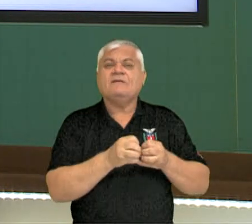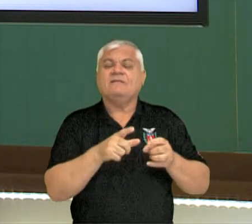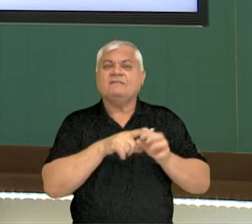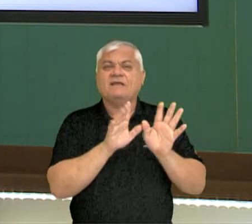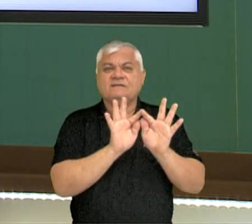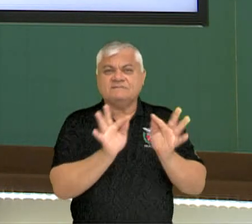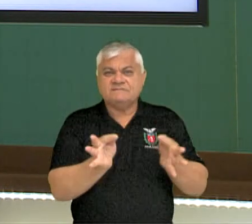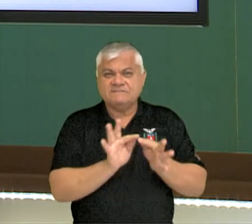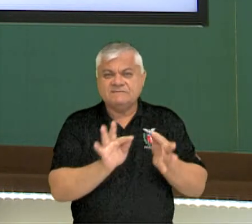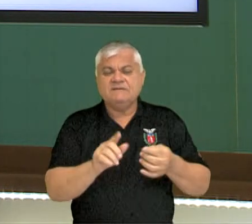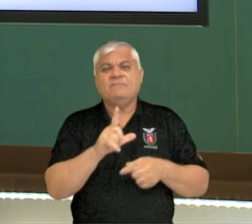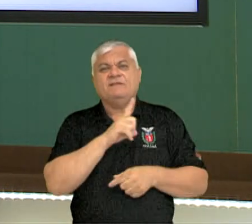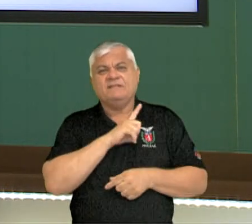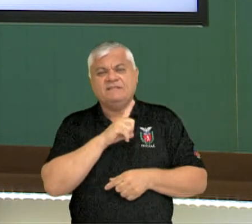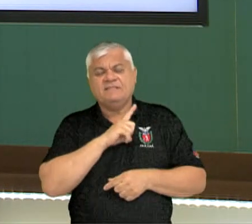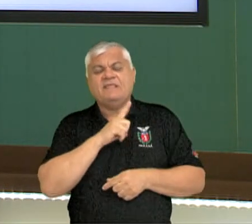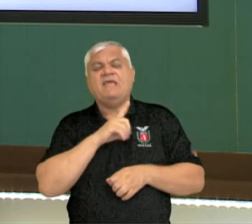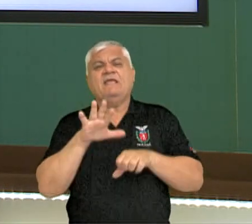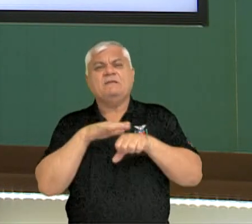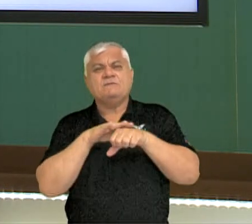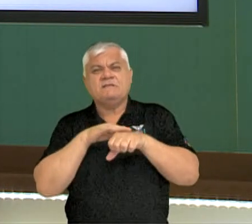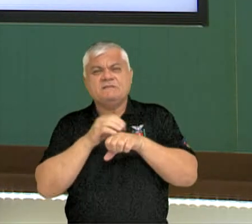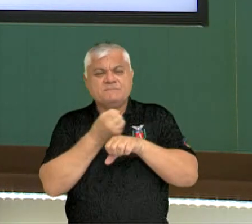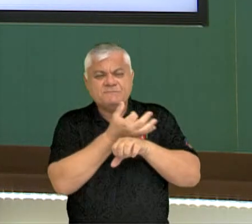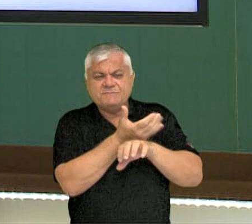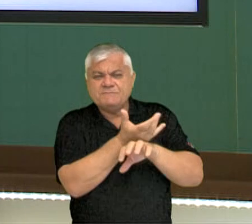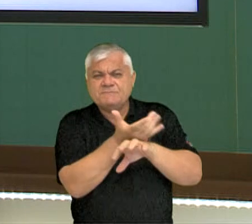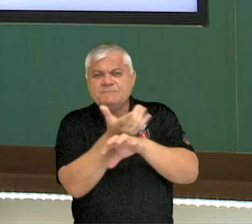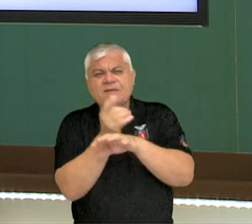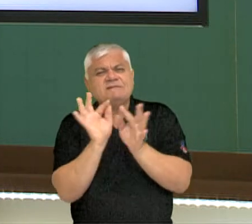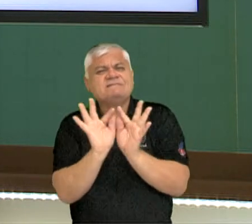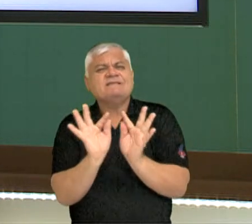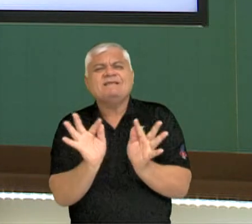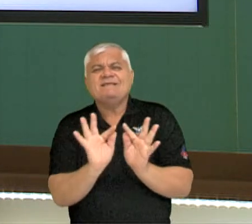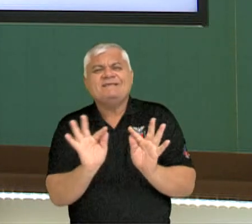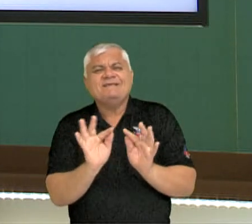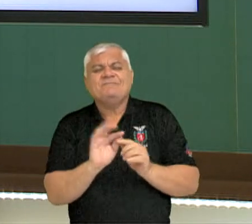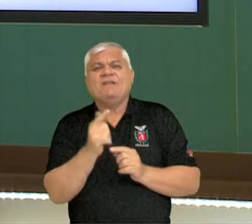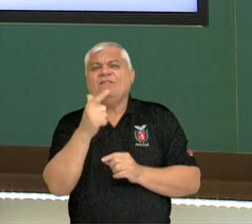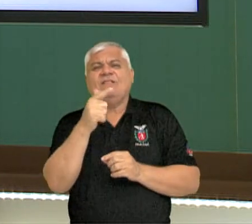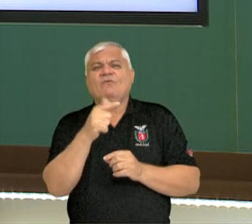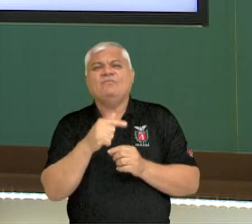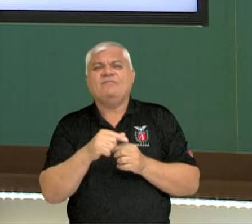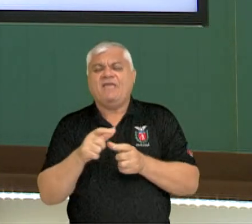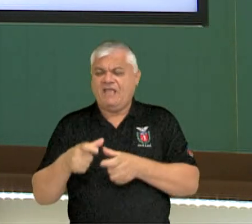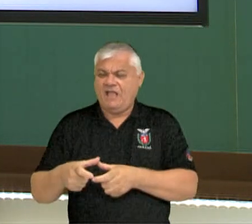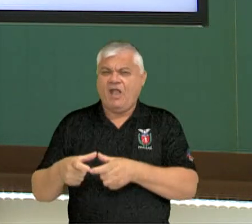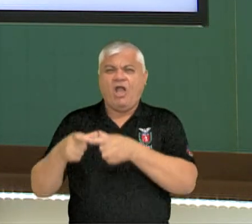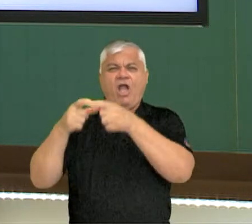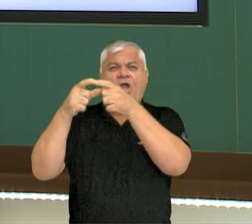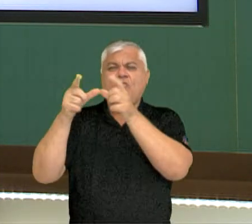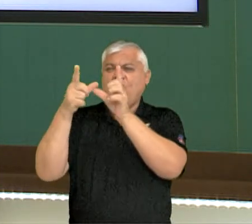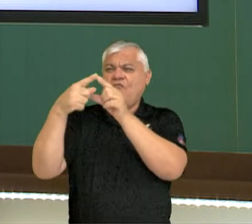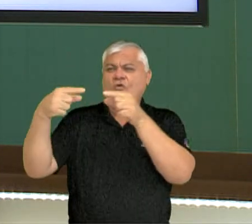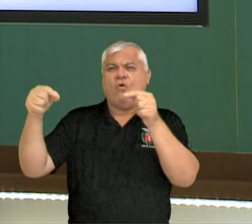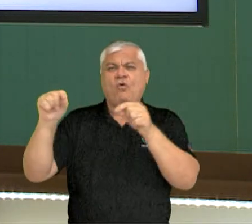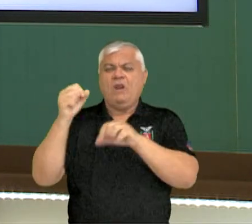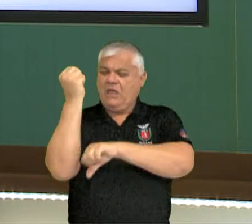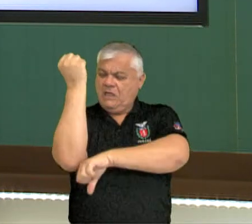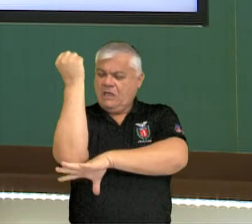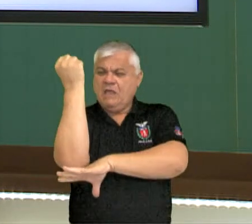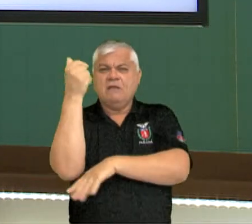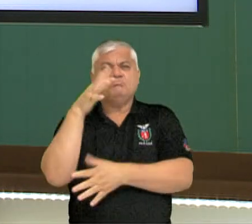como vimos, né? Tem tecidos mais simples, por não possuírem caule, folhas e raiz. O